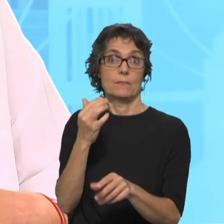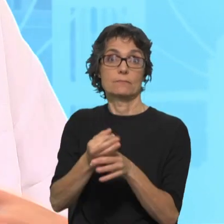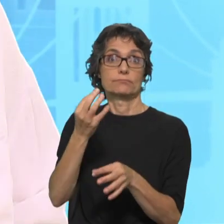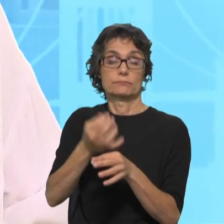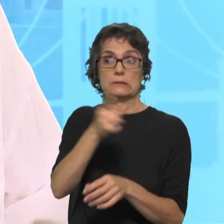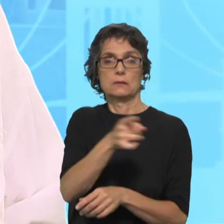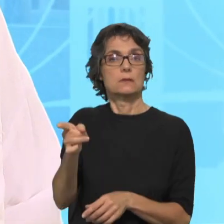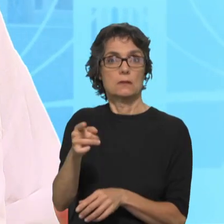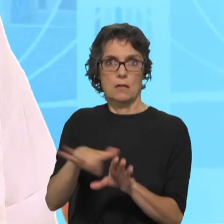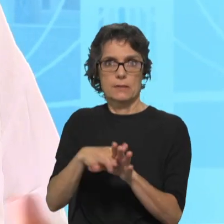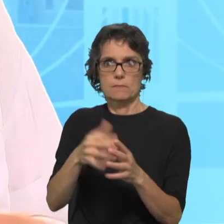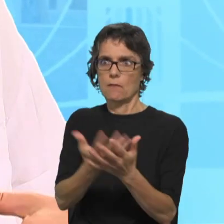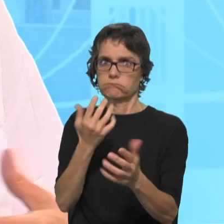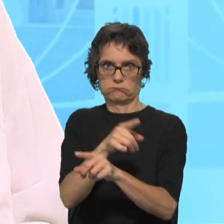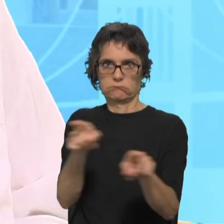uma participação